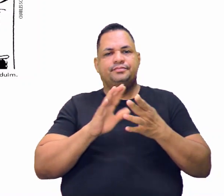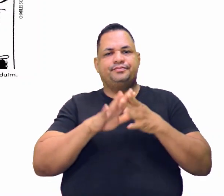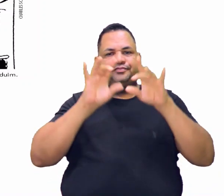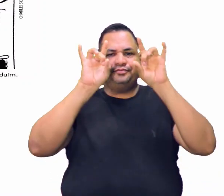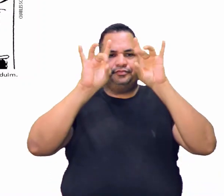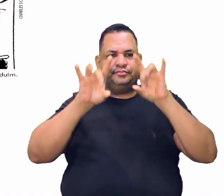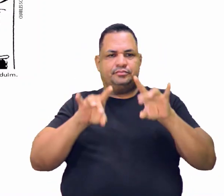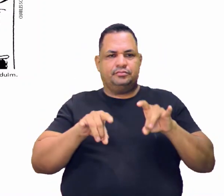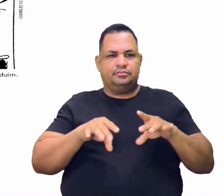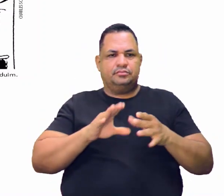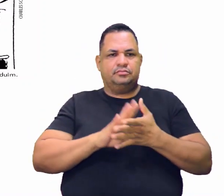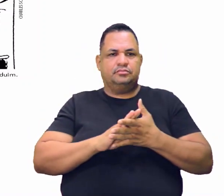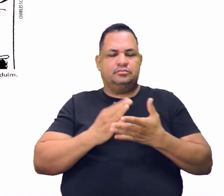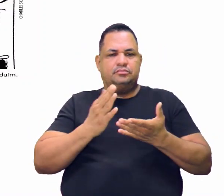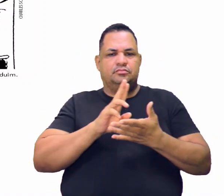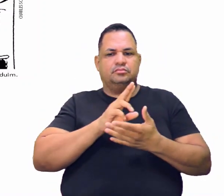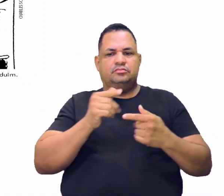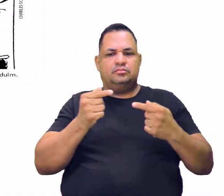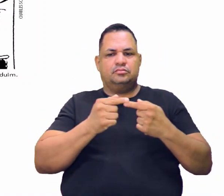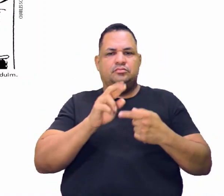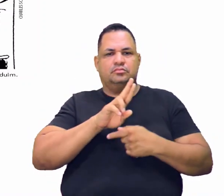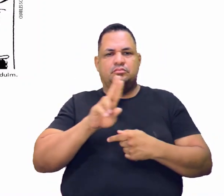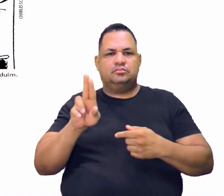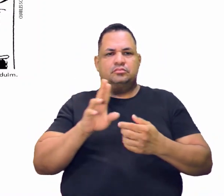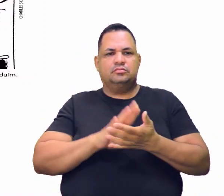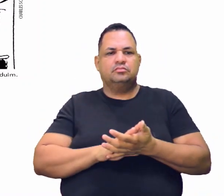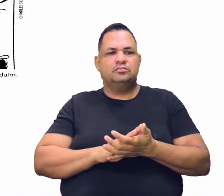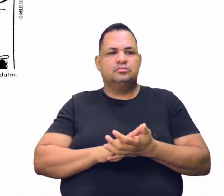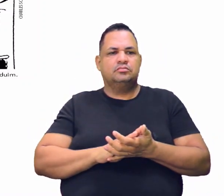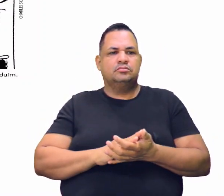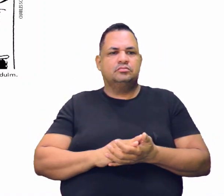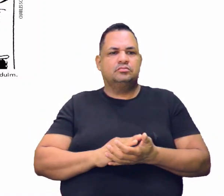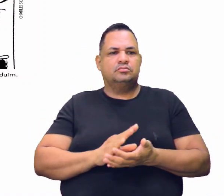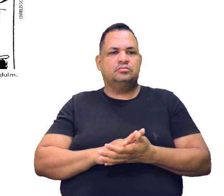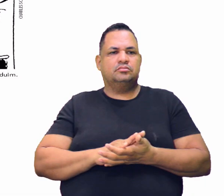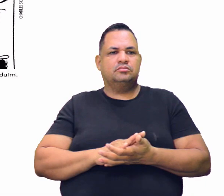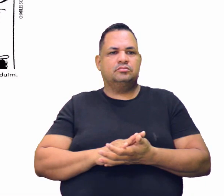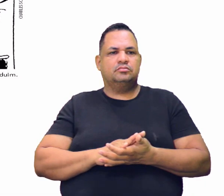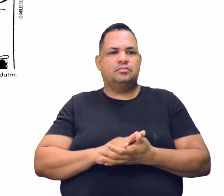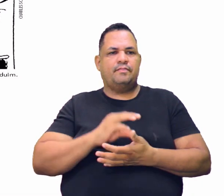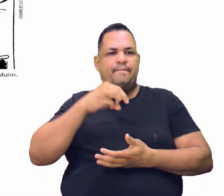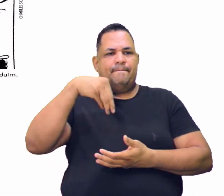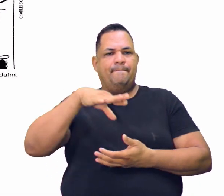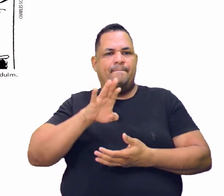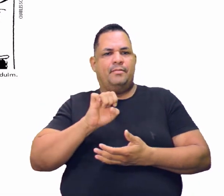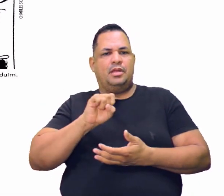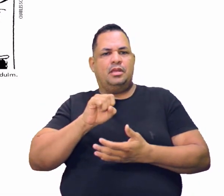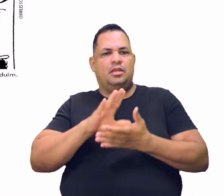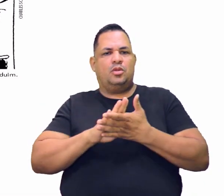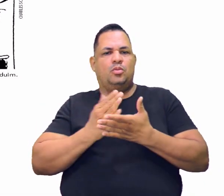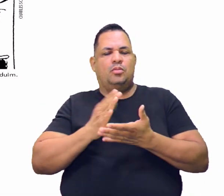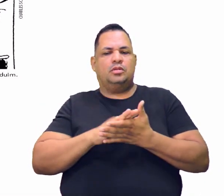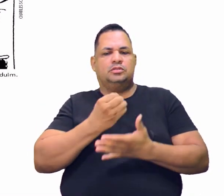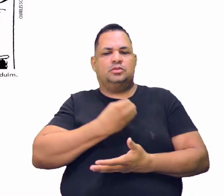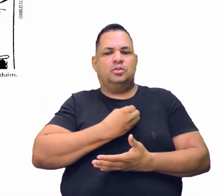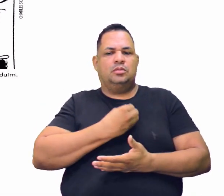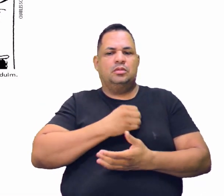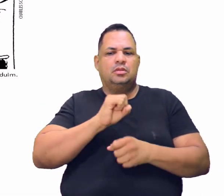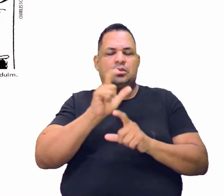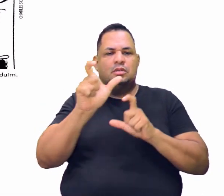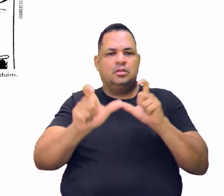parte 2. Meio por meio pode ser advérbio ou pode ser numeral.